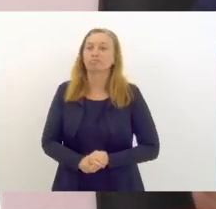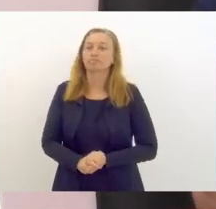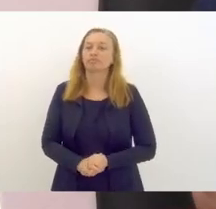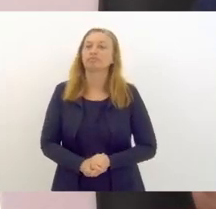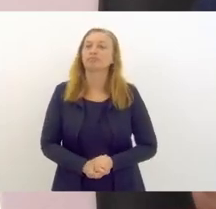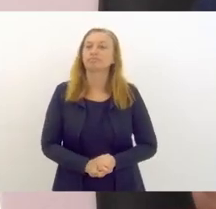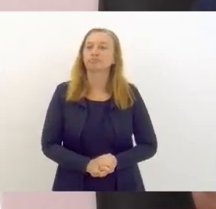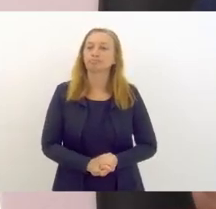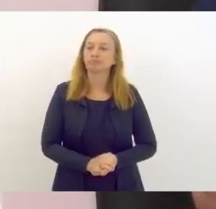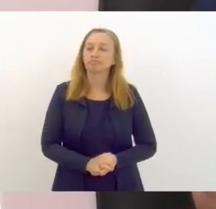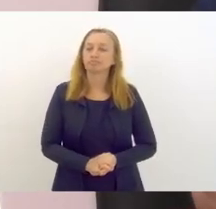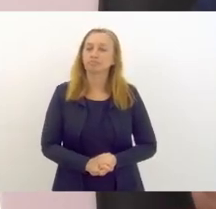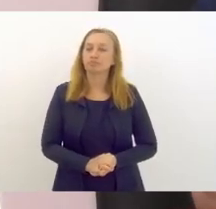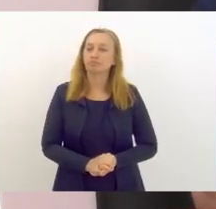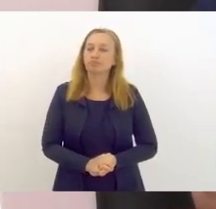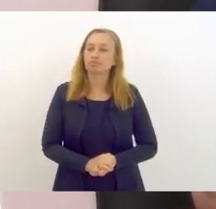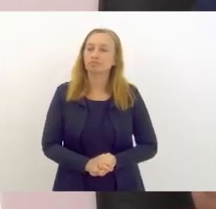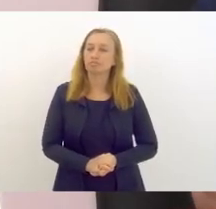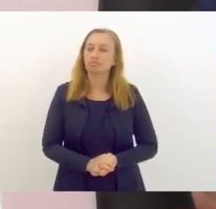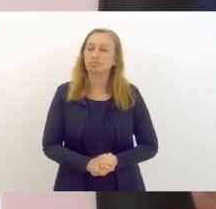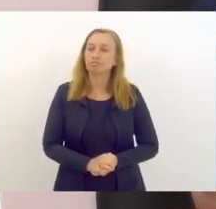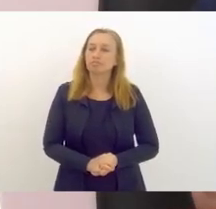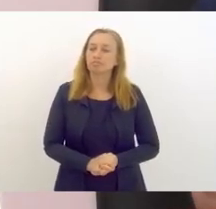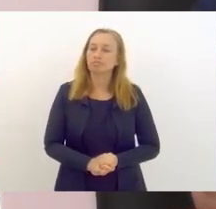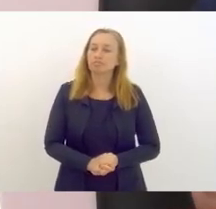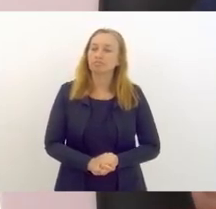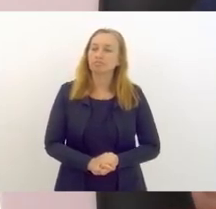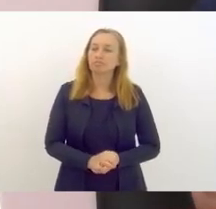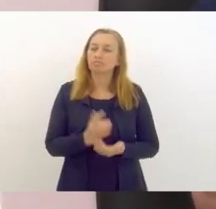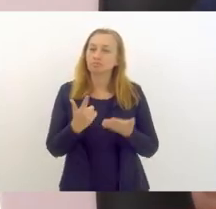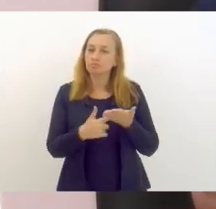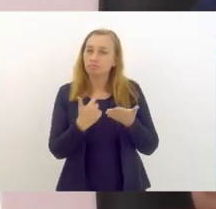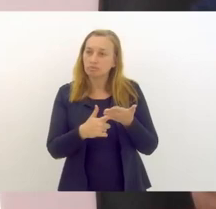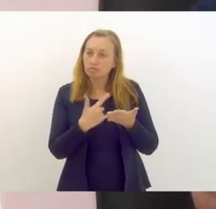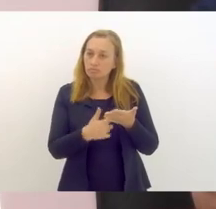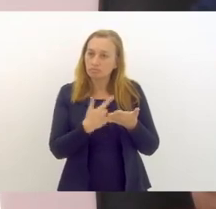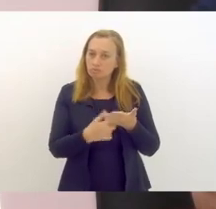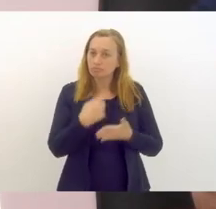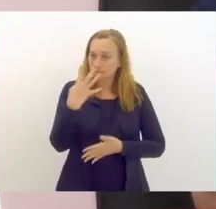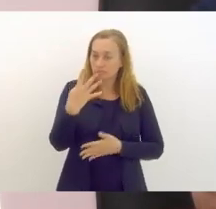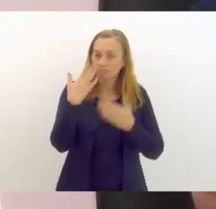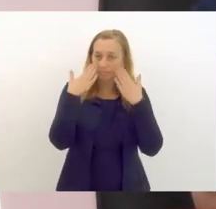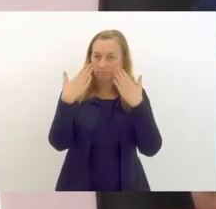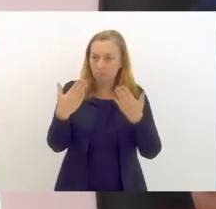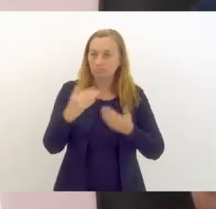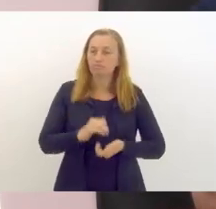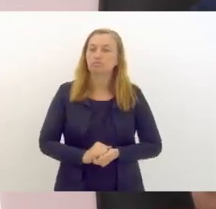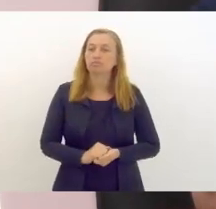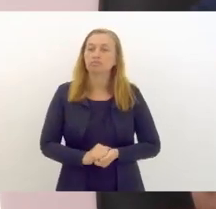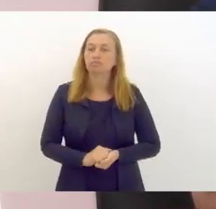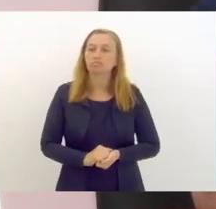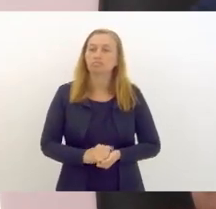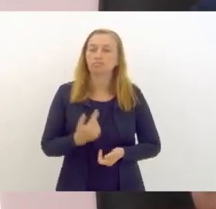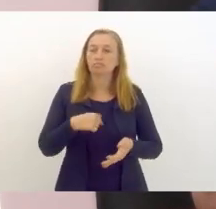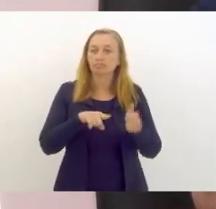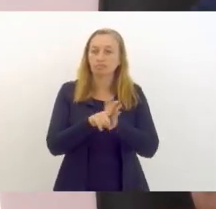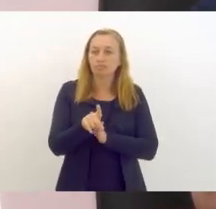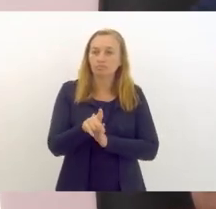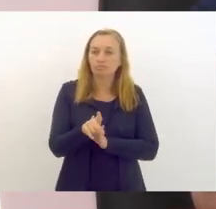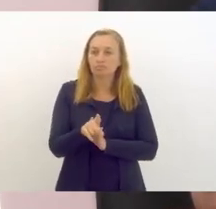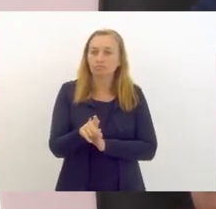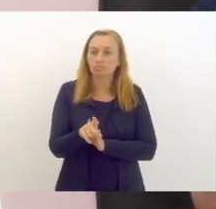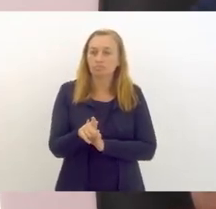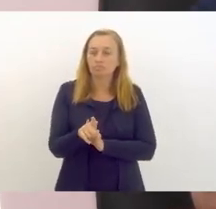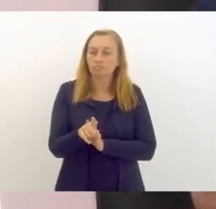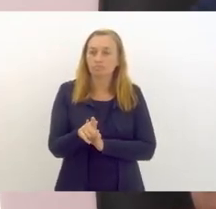E estou correndo aqui algumas coisas. Os livros, né, os quatro livros que foram apresentados, assim, a minha pergunta, o meu